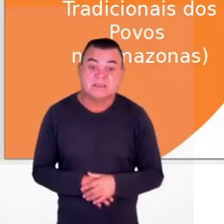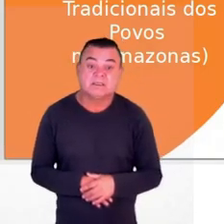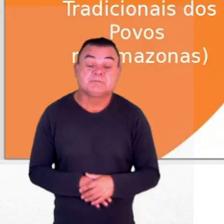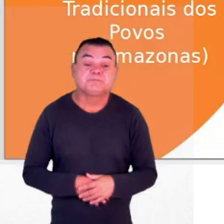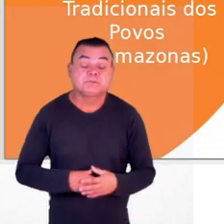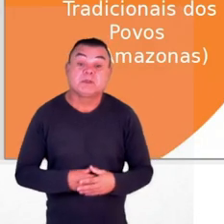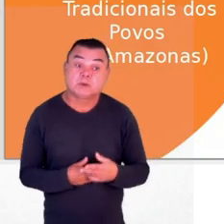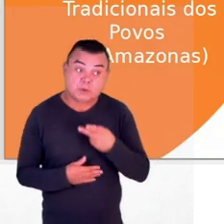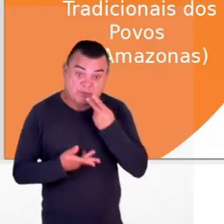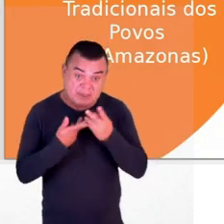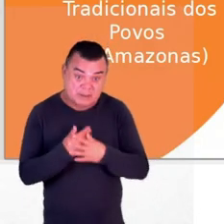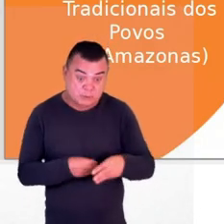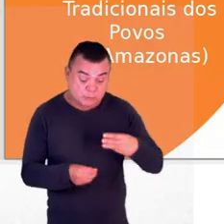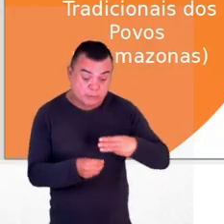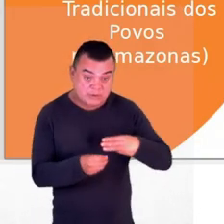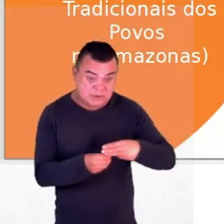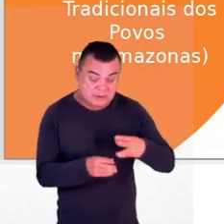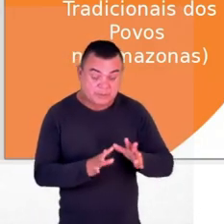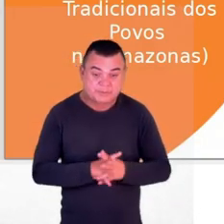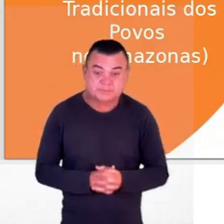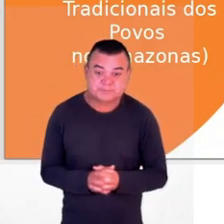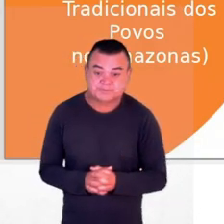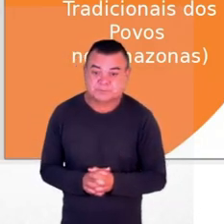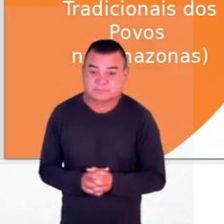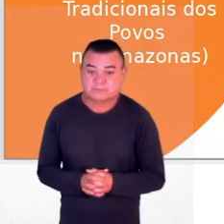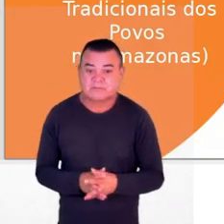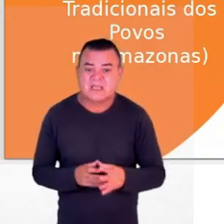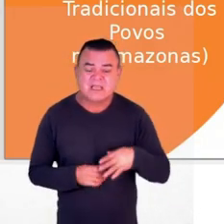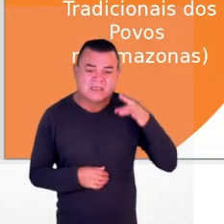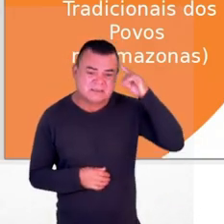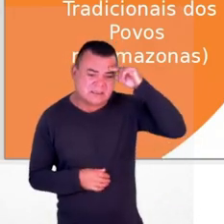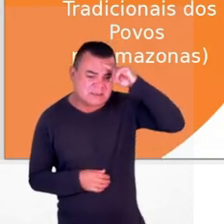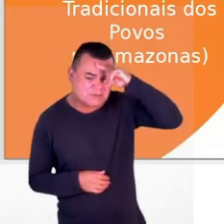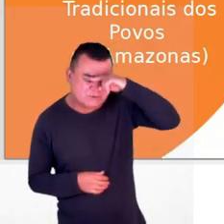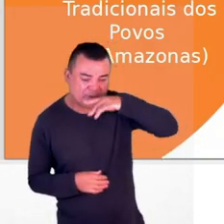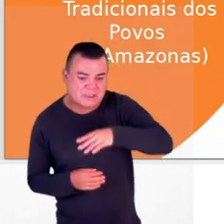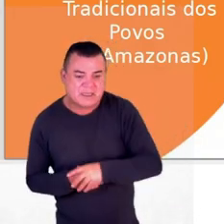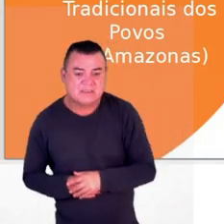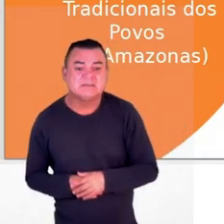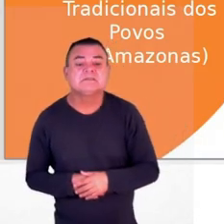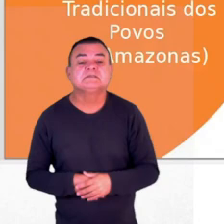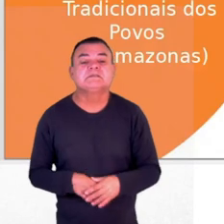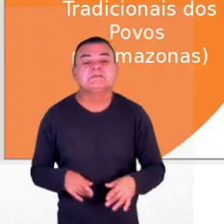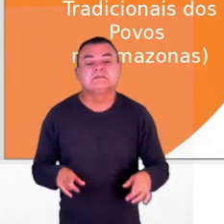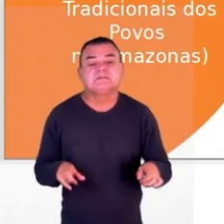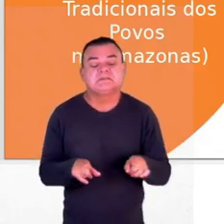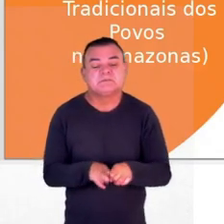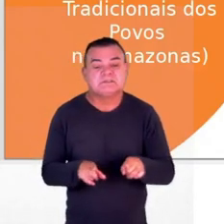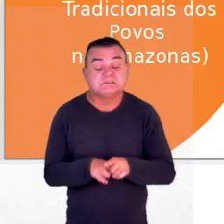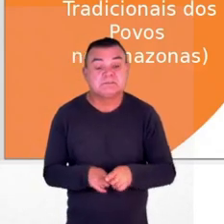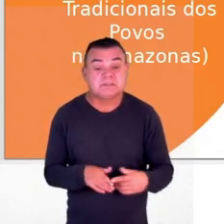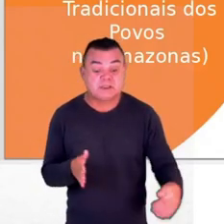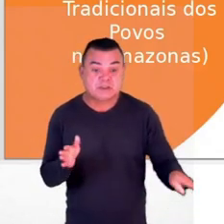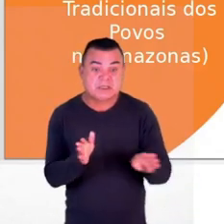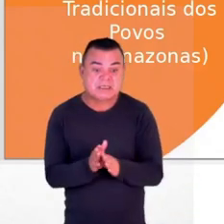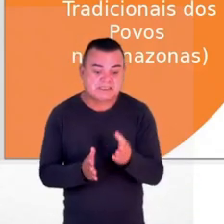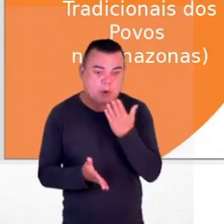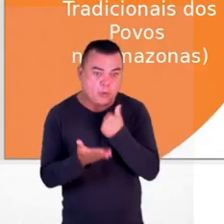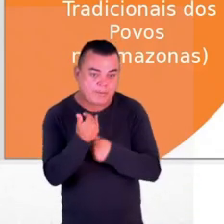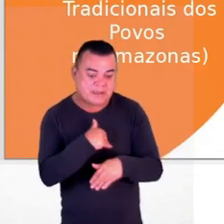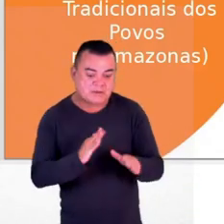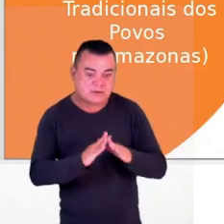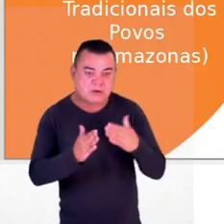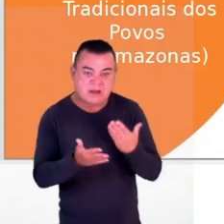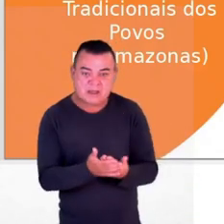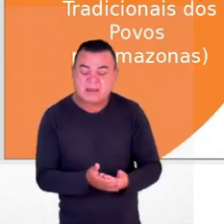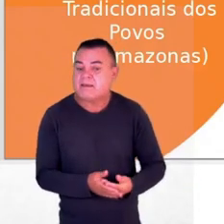do município tá eh então eh a dificuldade de escoamento e também a da chegada da da alimentação escolar gigantesca tem realidades que que a